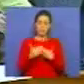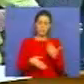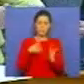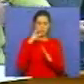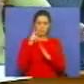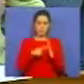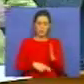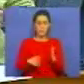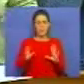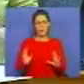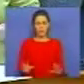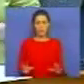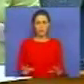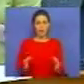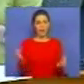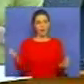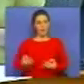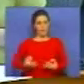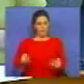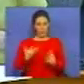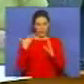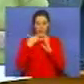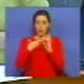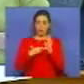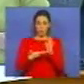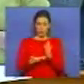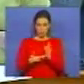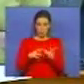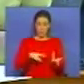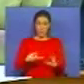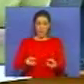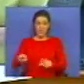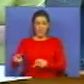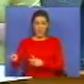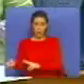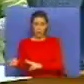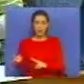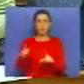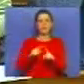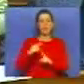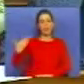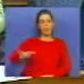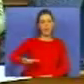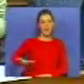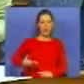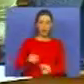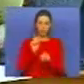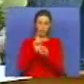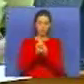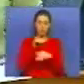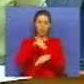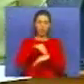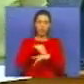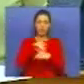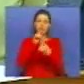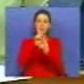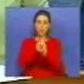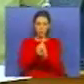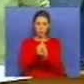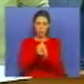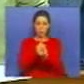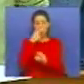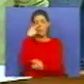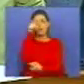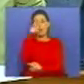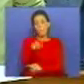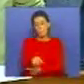momento, embora tenha sido introduzido agora com as alterações o direito da audição da testemunha, ou